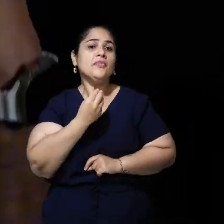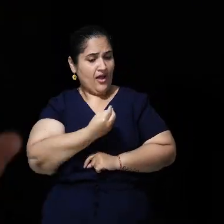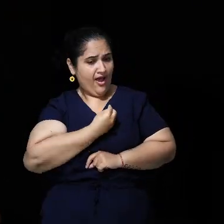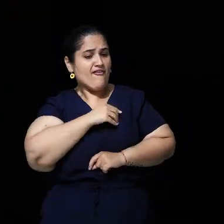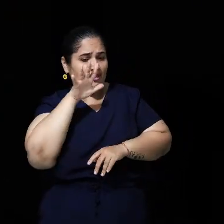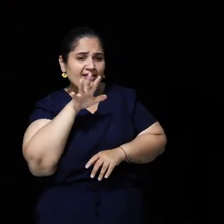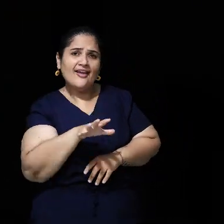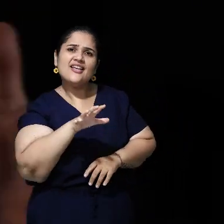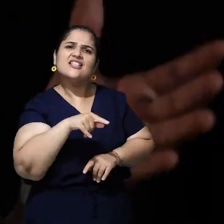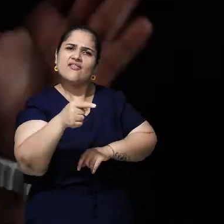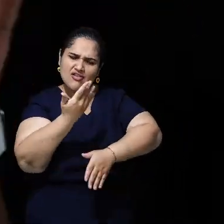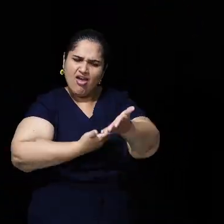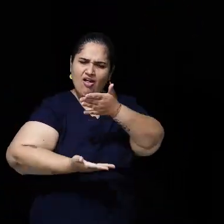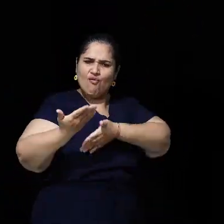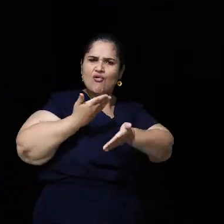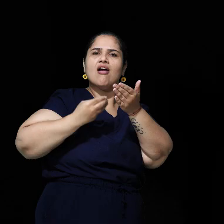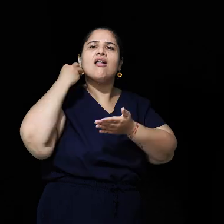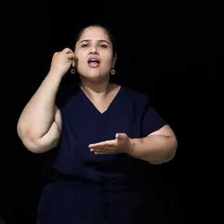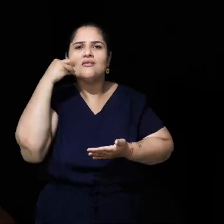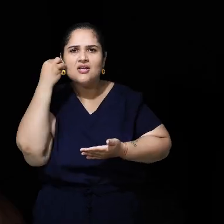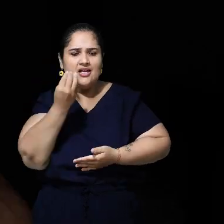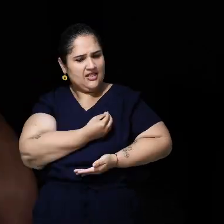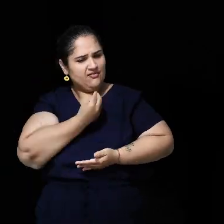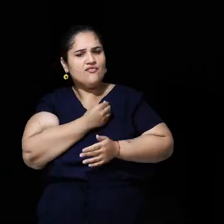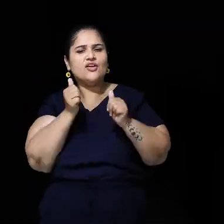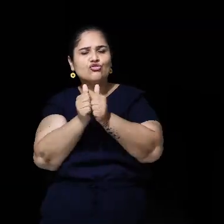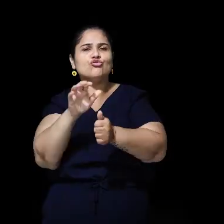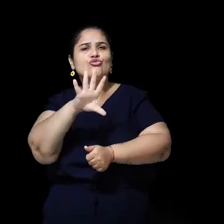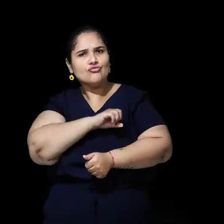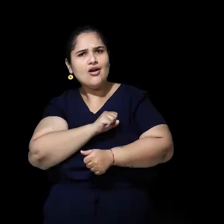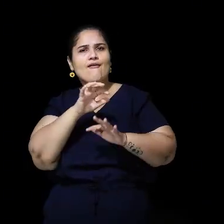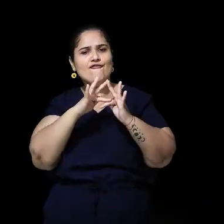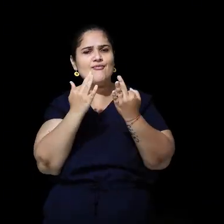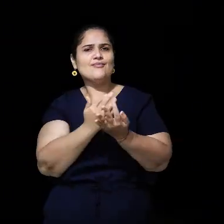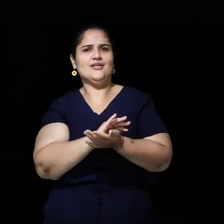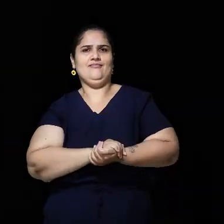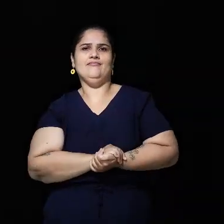experiências, compartilhar experiências e viver com quem você ama. É isso.